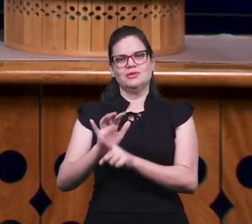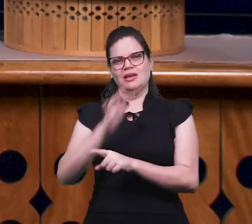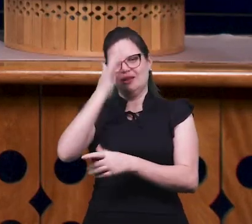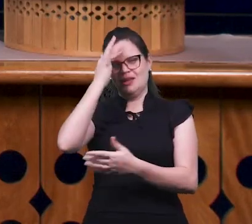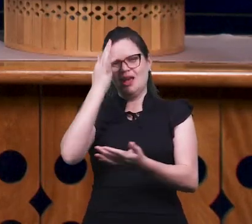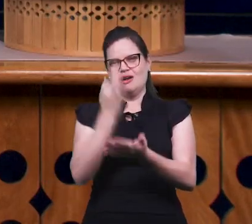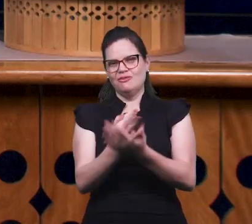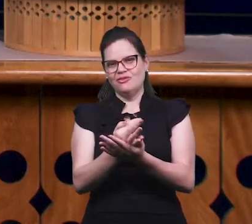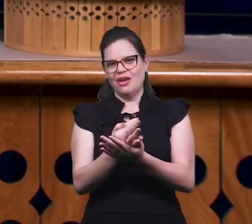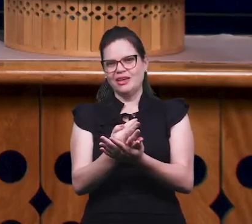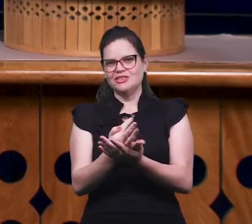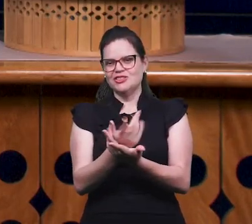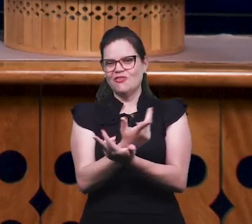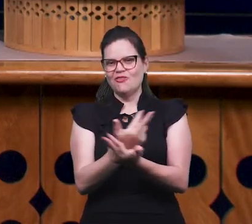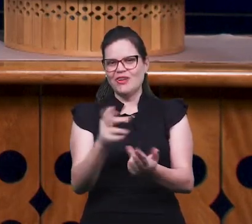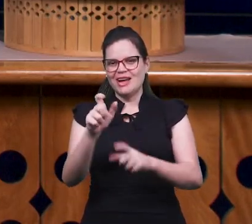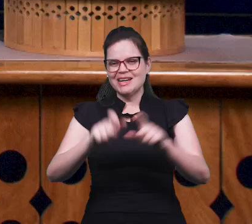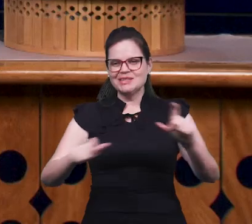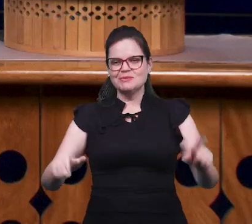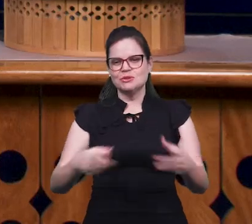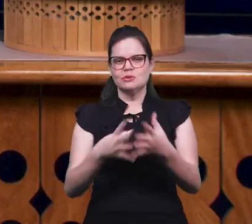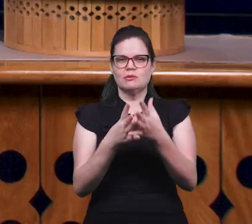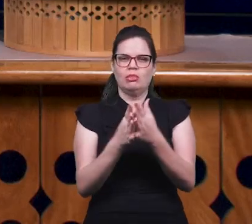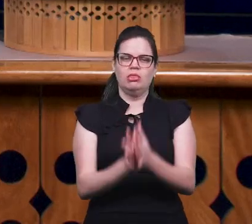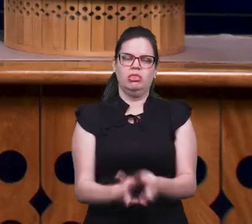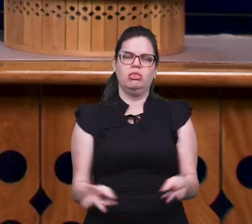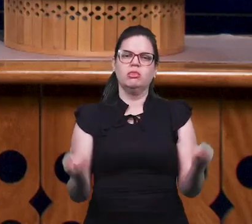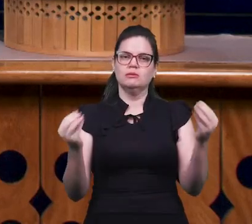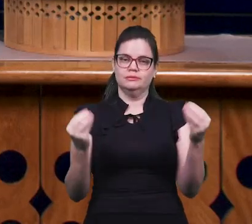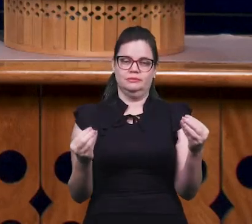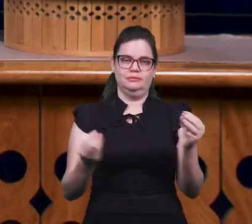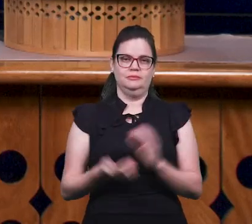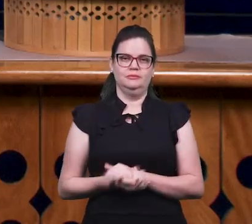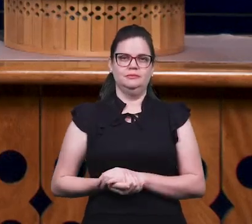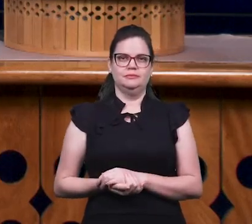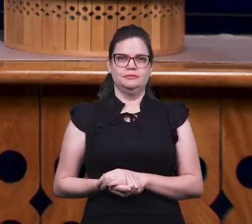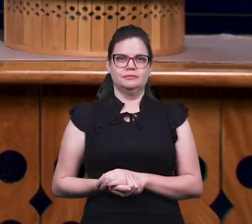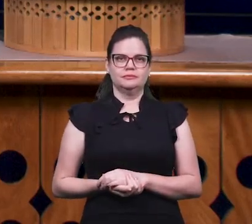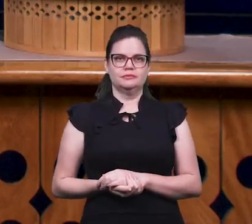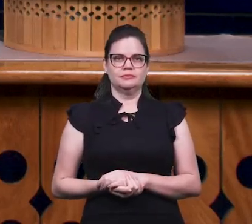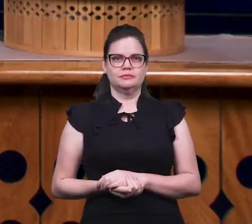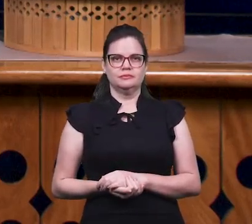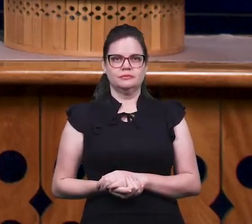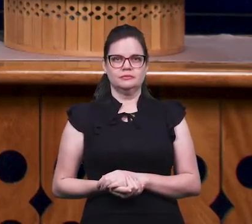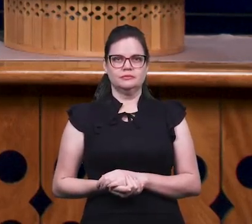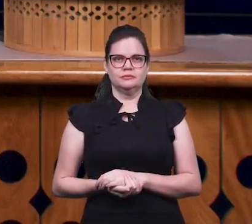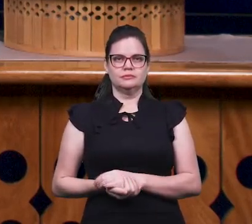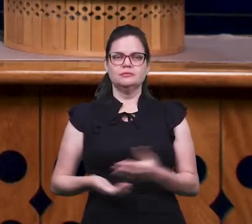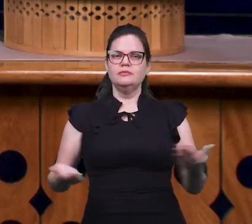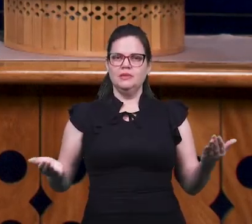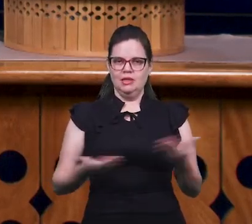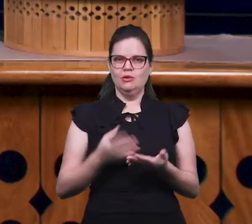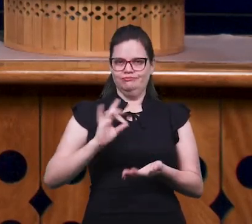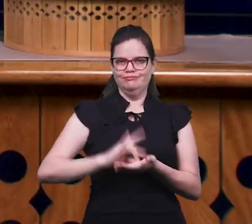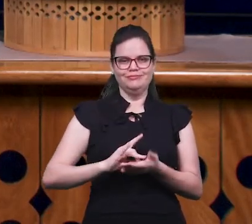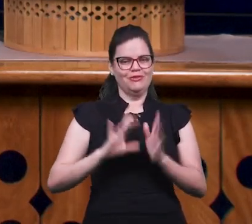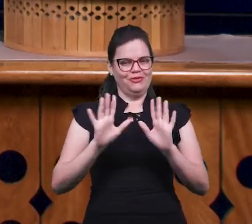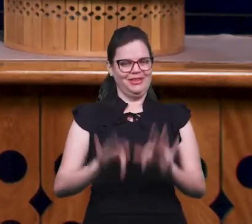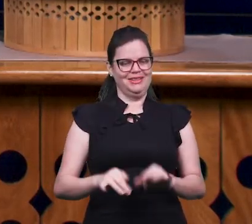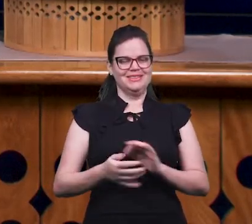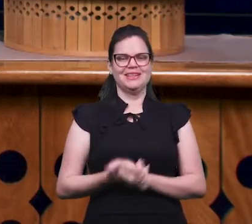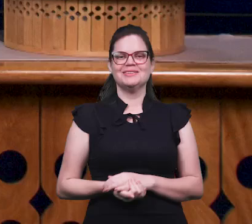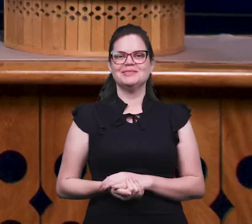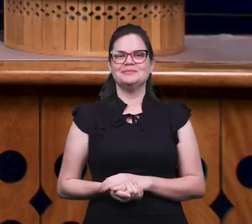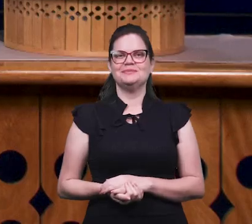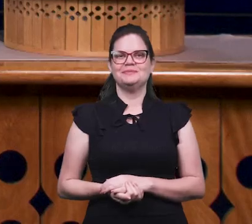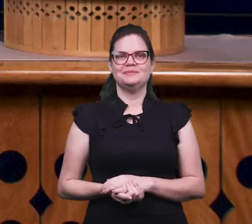né? Ou seja, a teologia prejudicando a fé de muitos. Mas uma coisa eu digo agora realmente para concluir, que